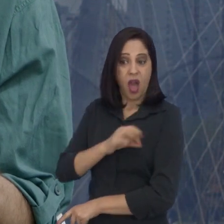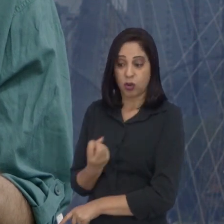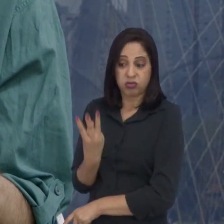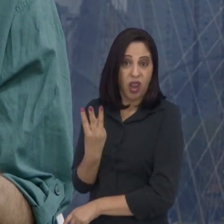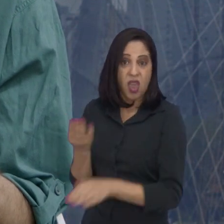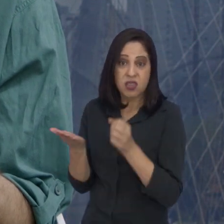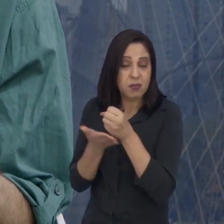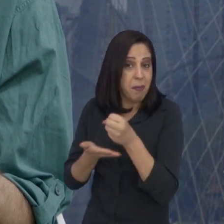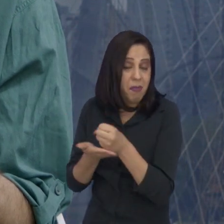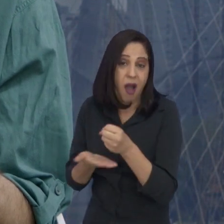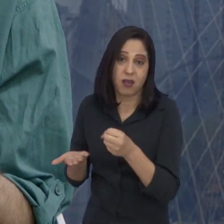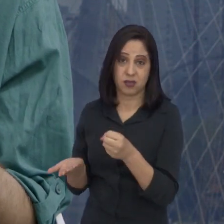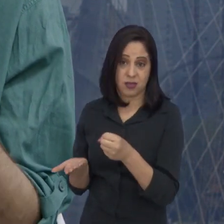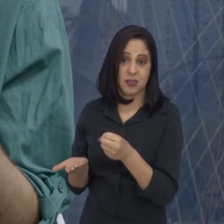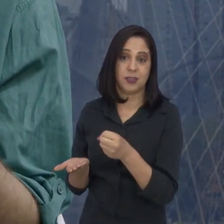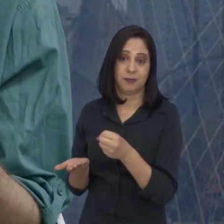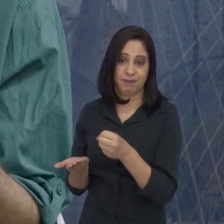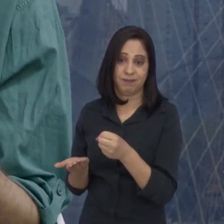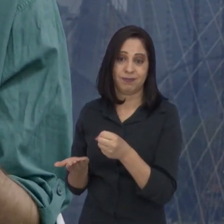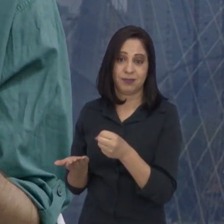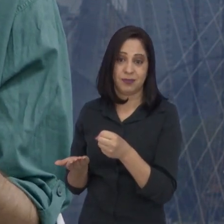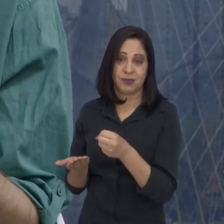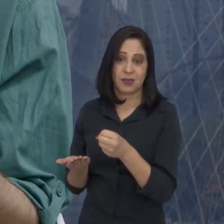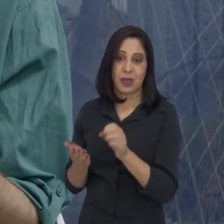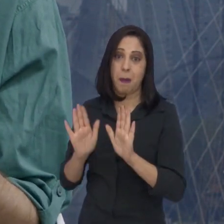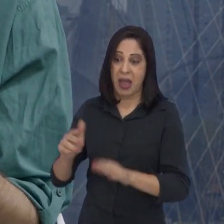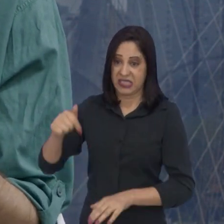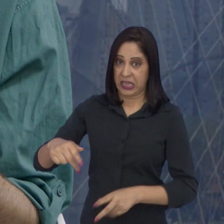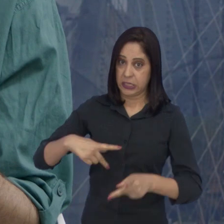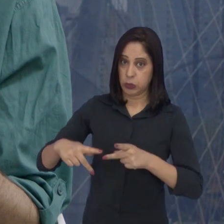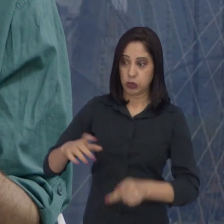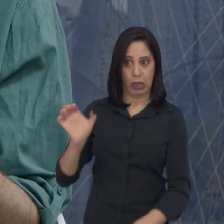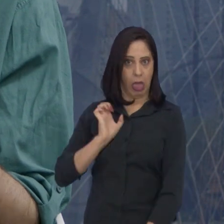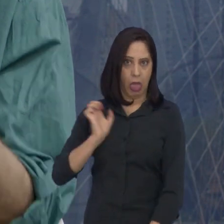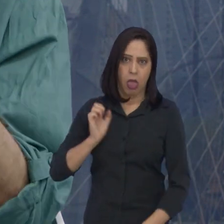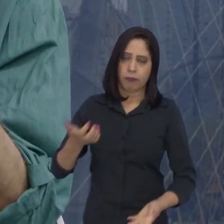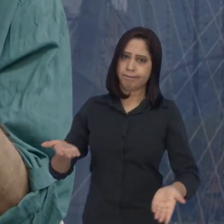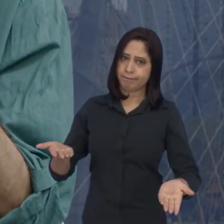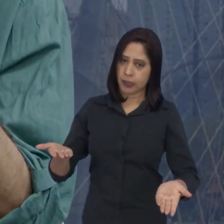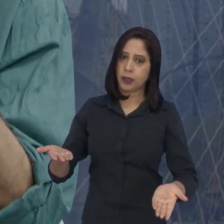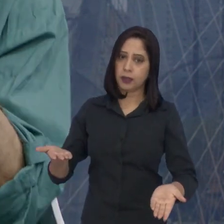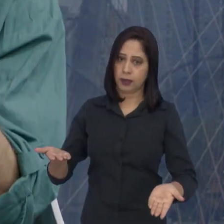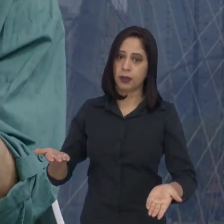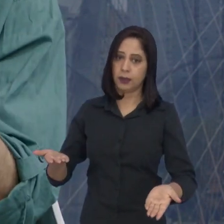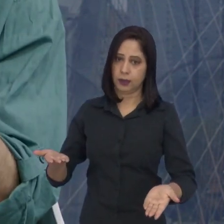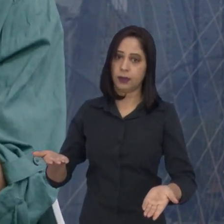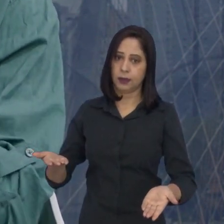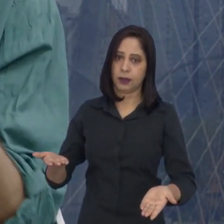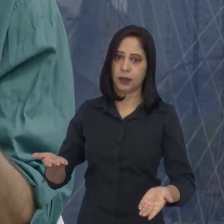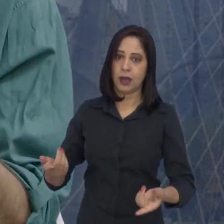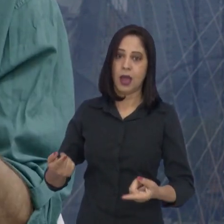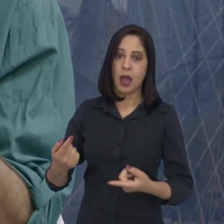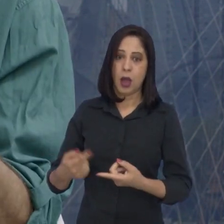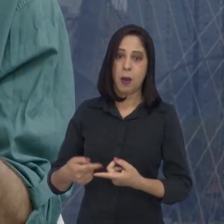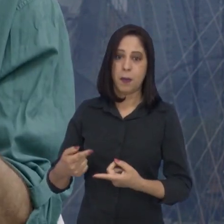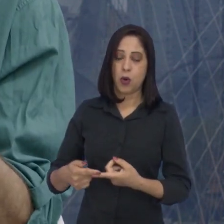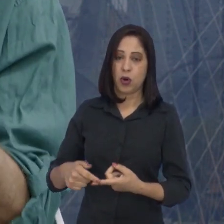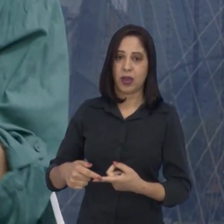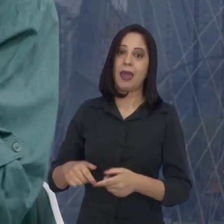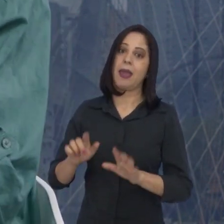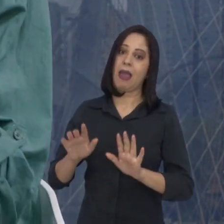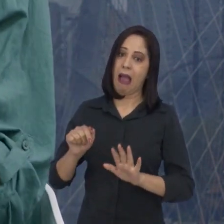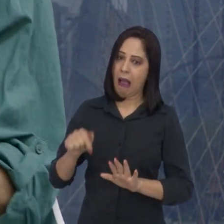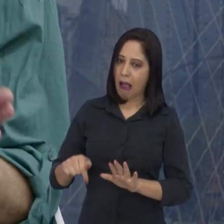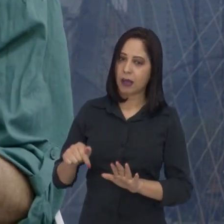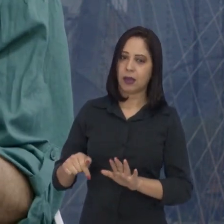mínimos. E a nossa cidade é considerada rica. Do ponto de vista de produzir riqueza, mas não de distribuir.